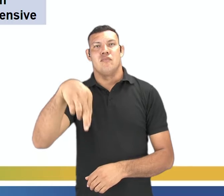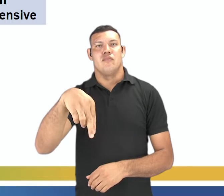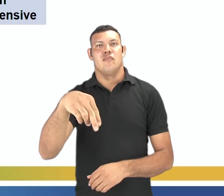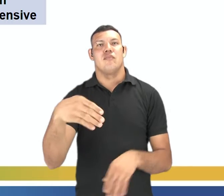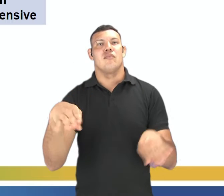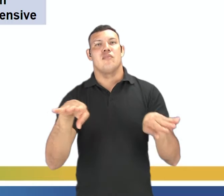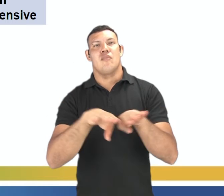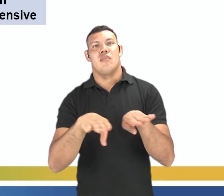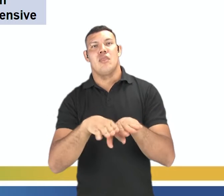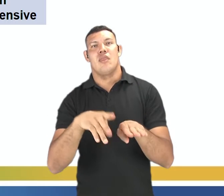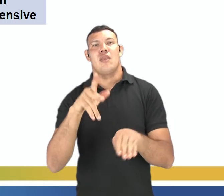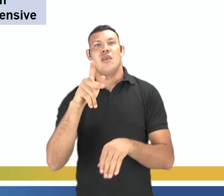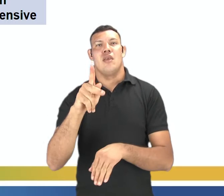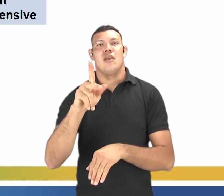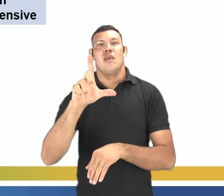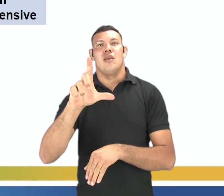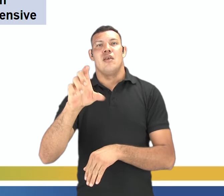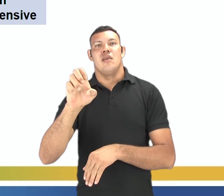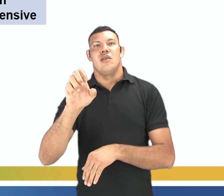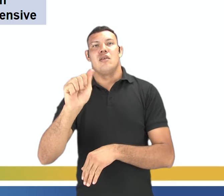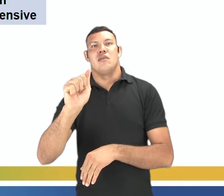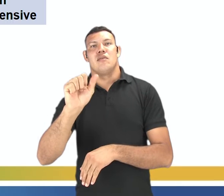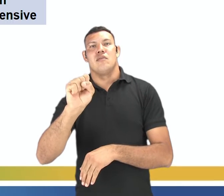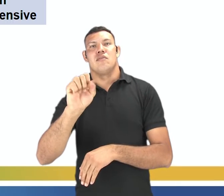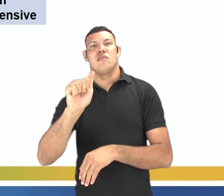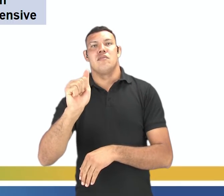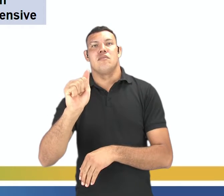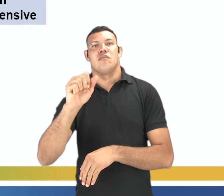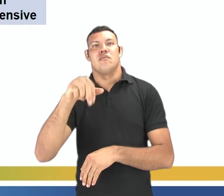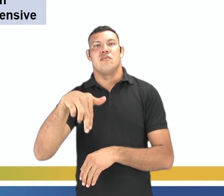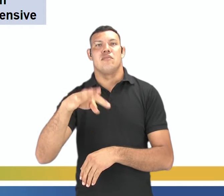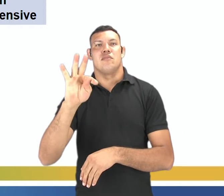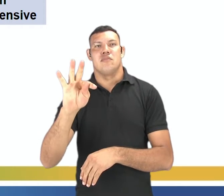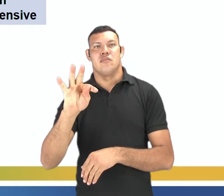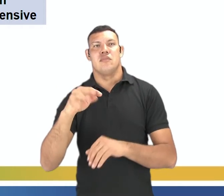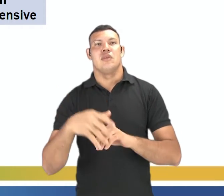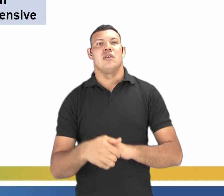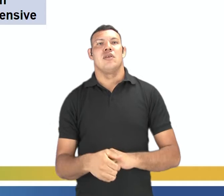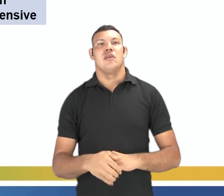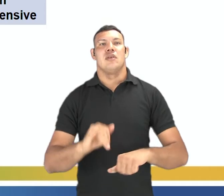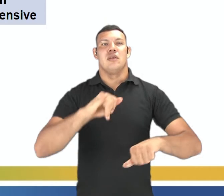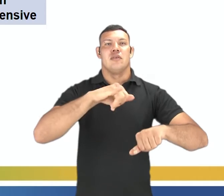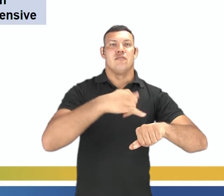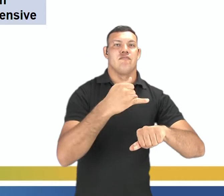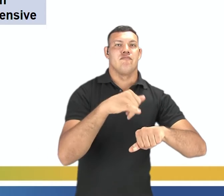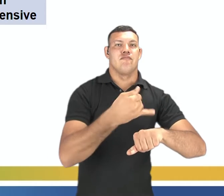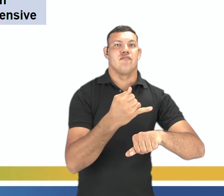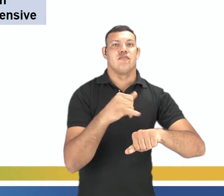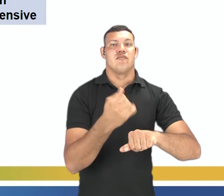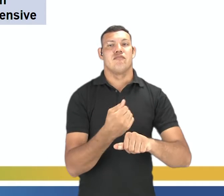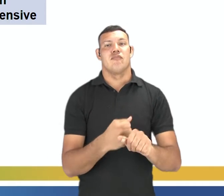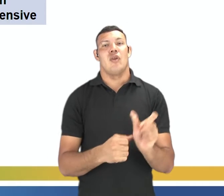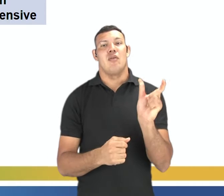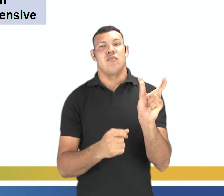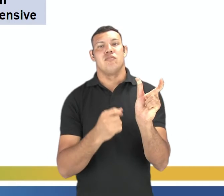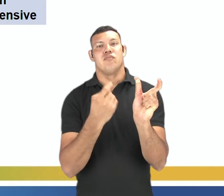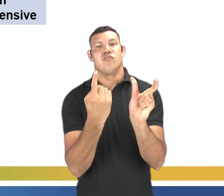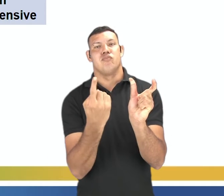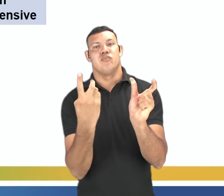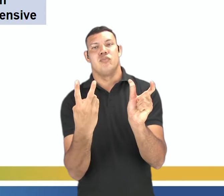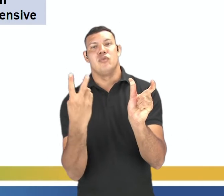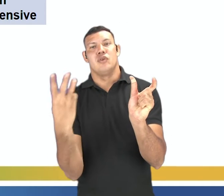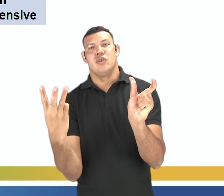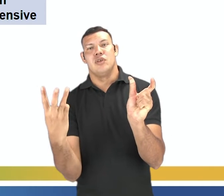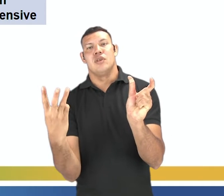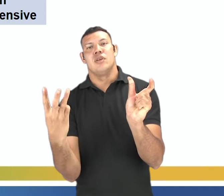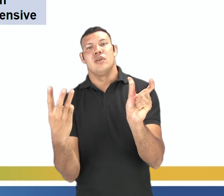ok? Também são considerados longos all adjectives of three syllables or more. Então,